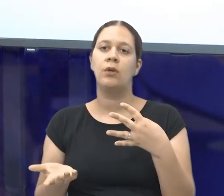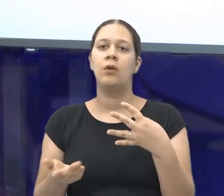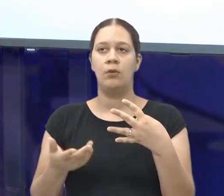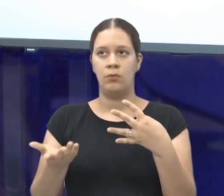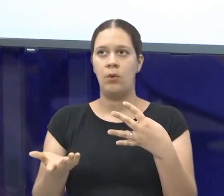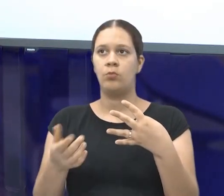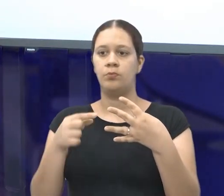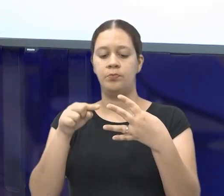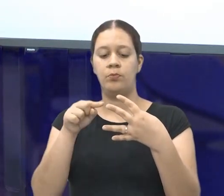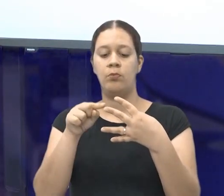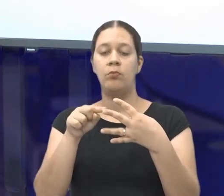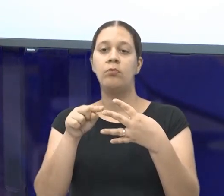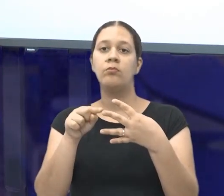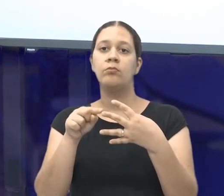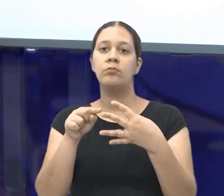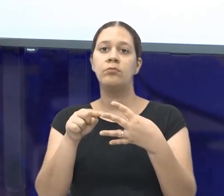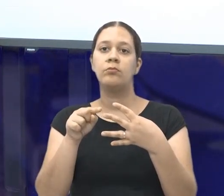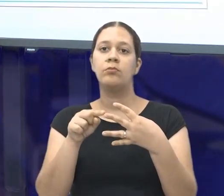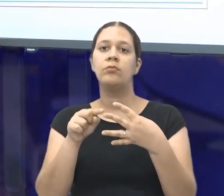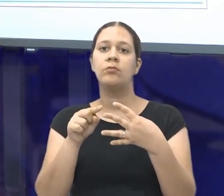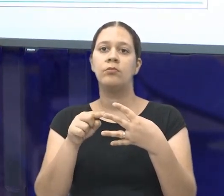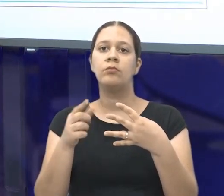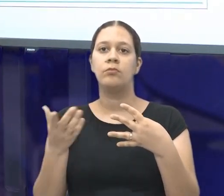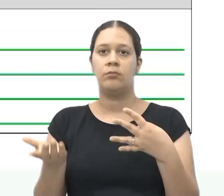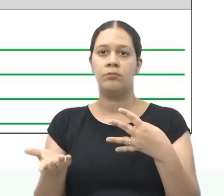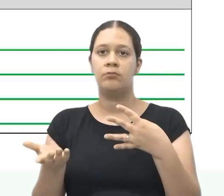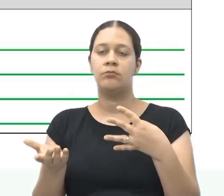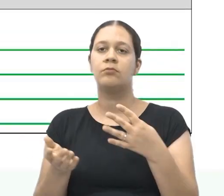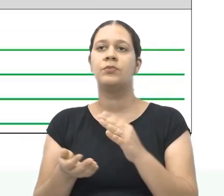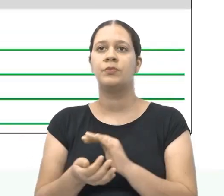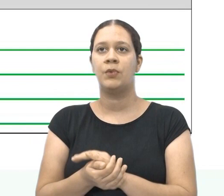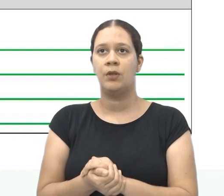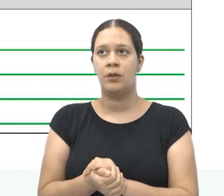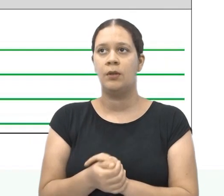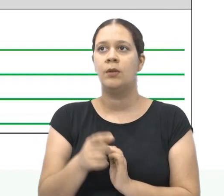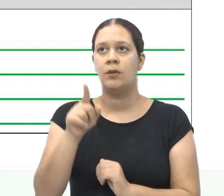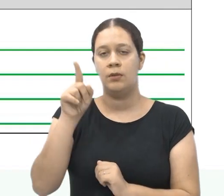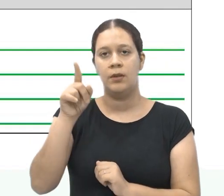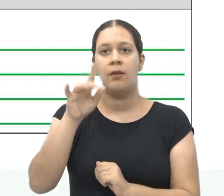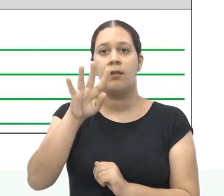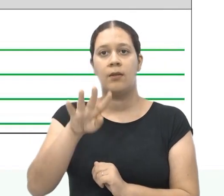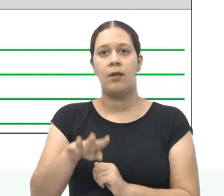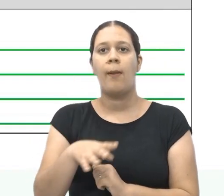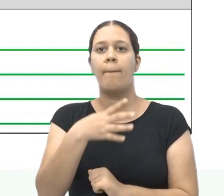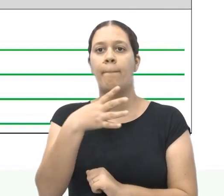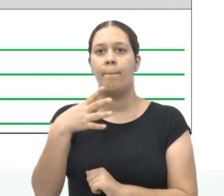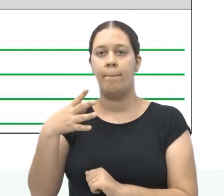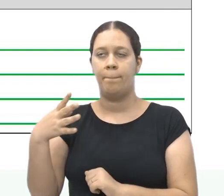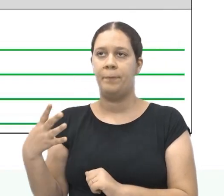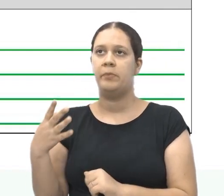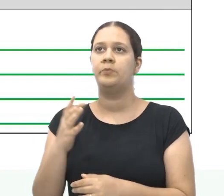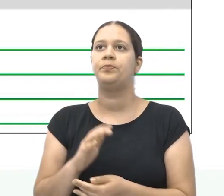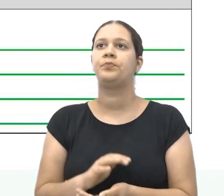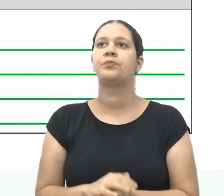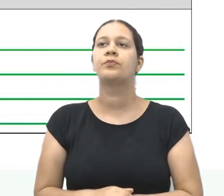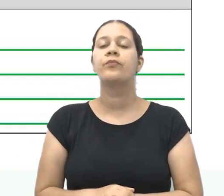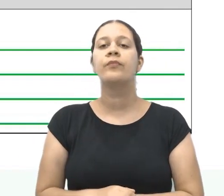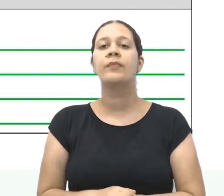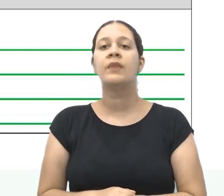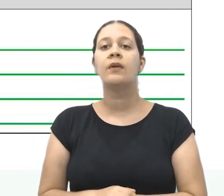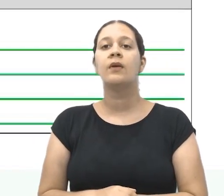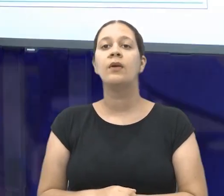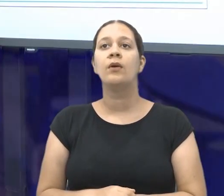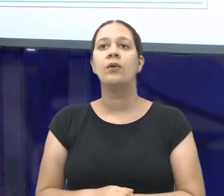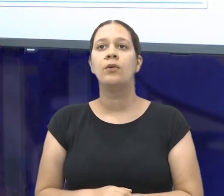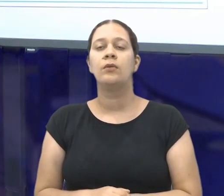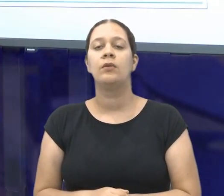por exemplo, você vai preencher essa próxima tabela que está aparecendo aqui. Vamos olhar para ela? A